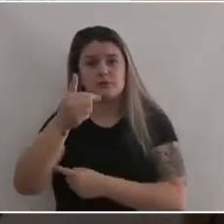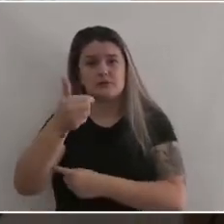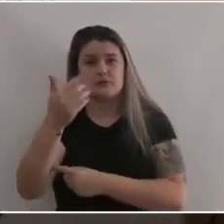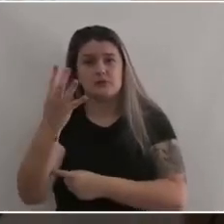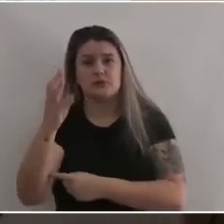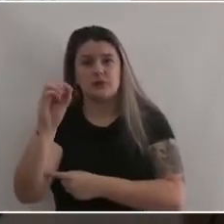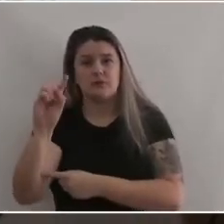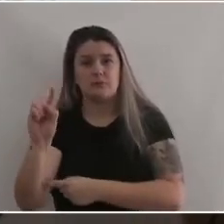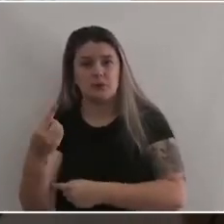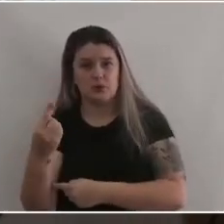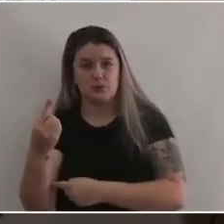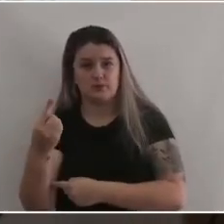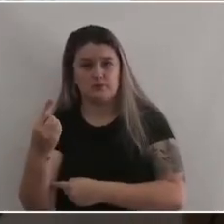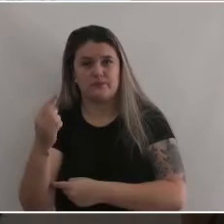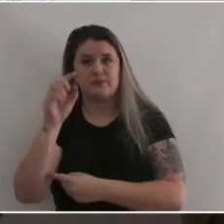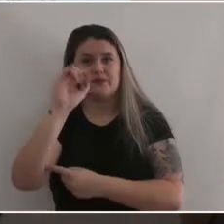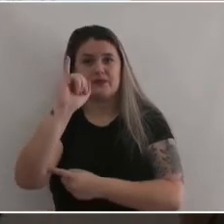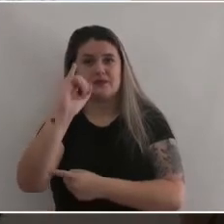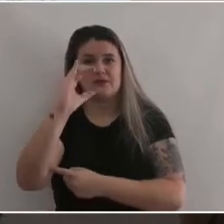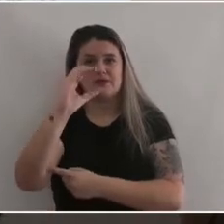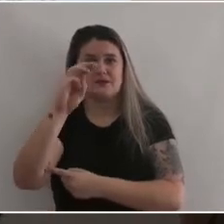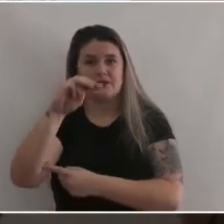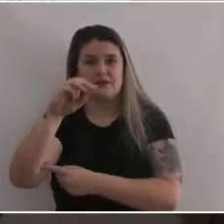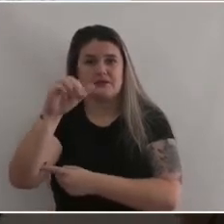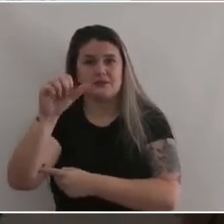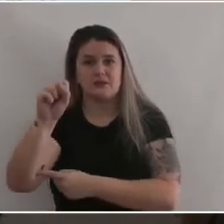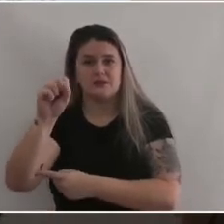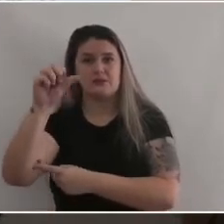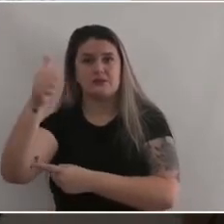29.140.000. De ICMS,